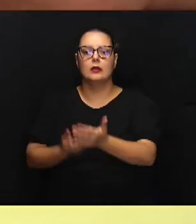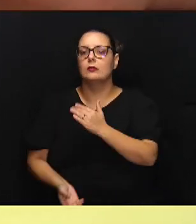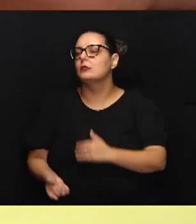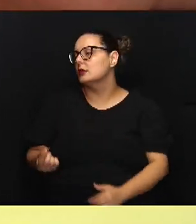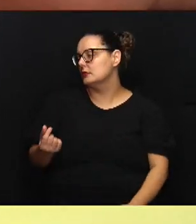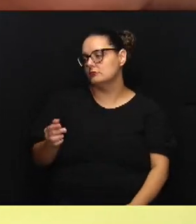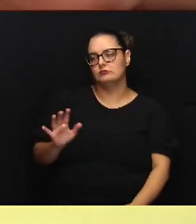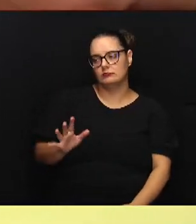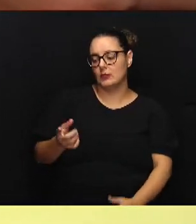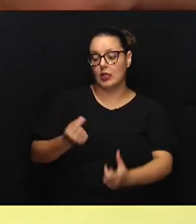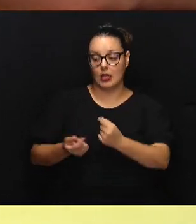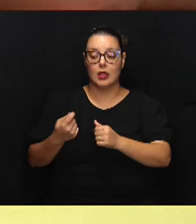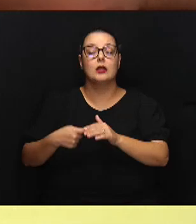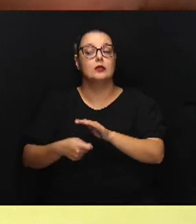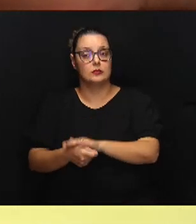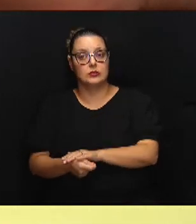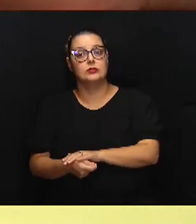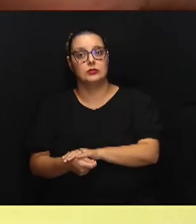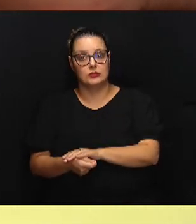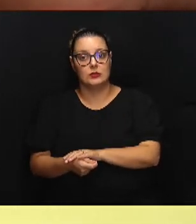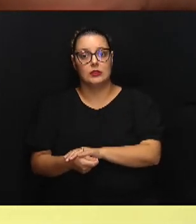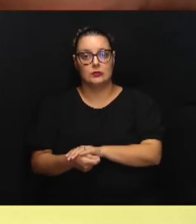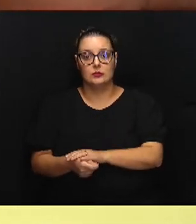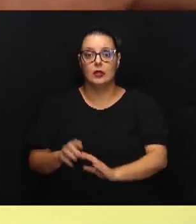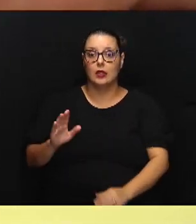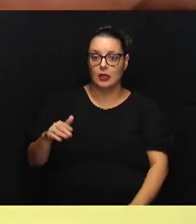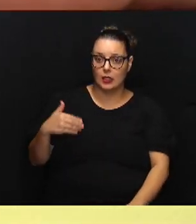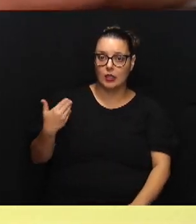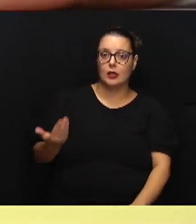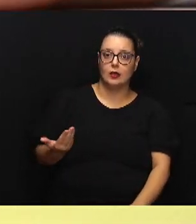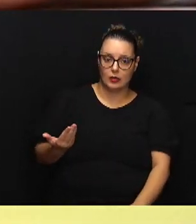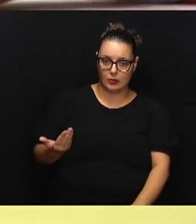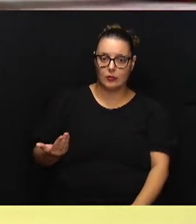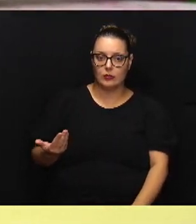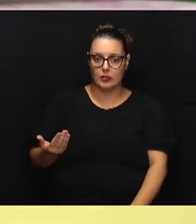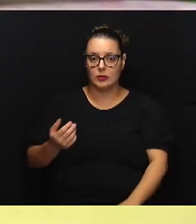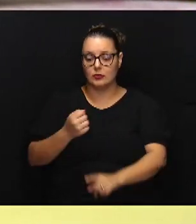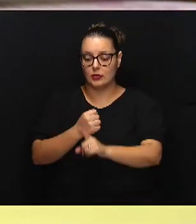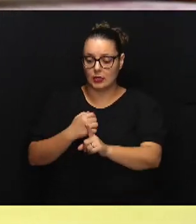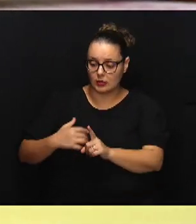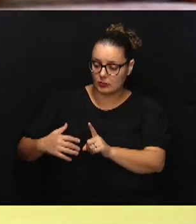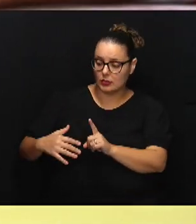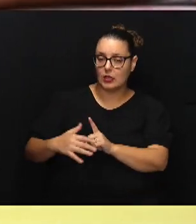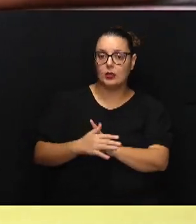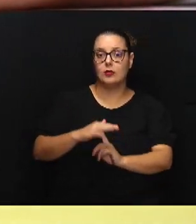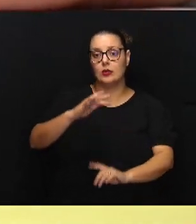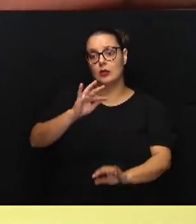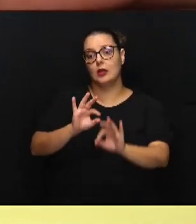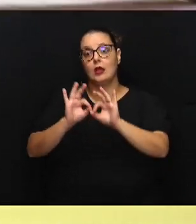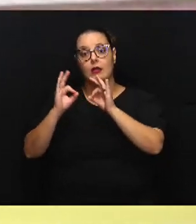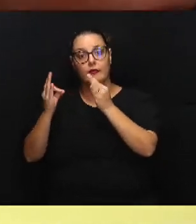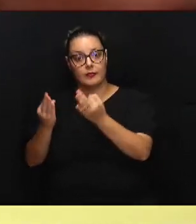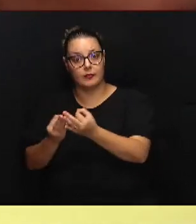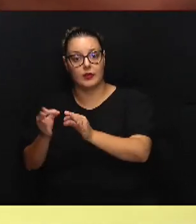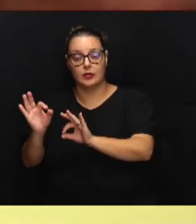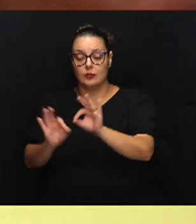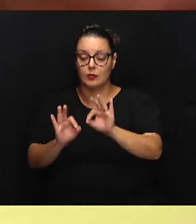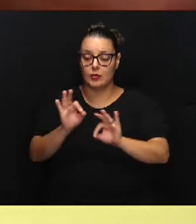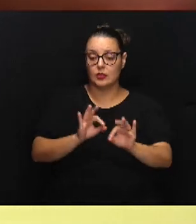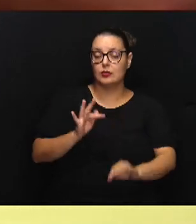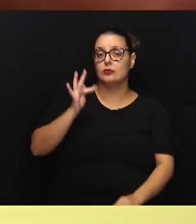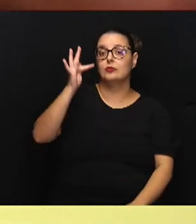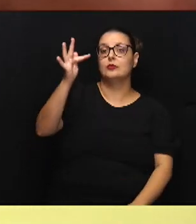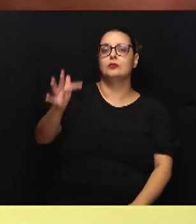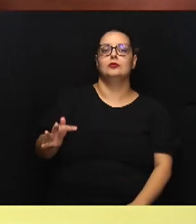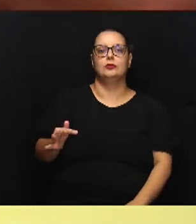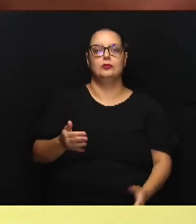é investimento, né? É quando a sociedade e a família juntos projetam o futuro dessa